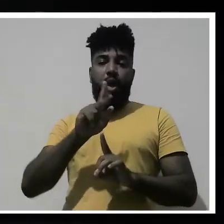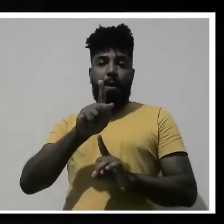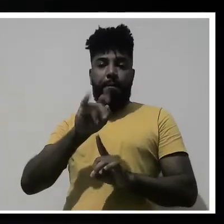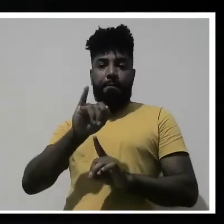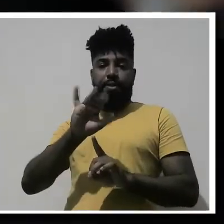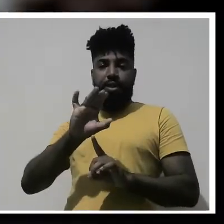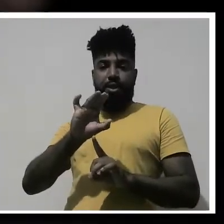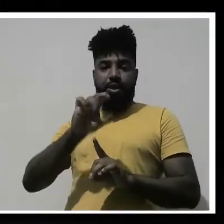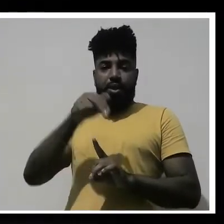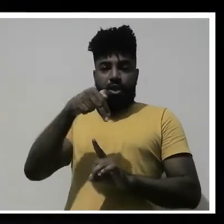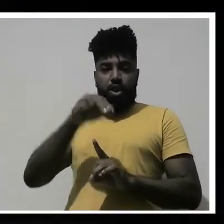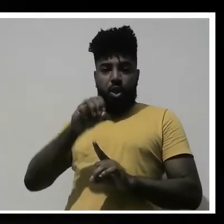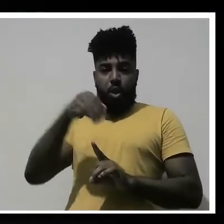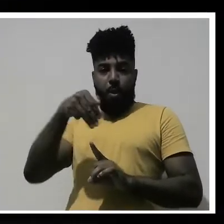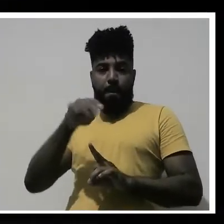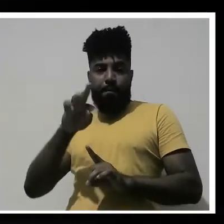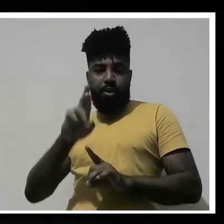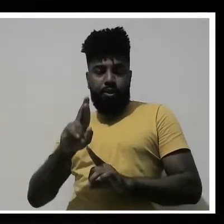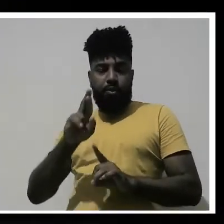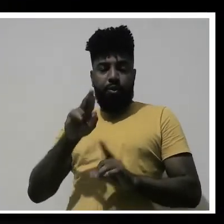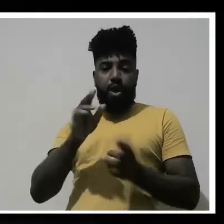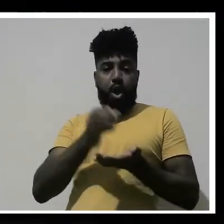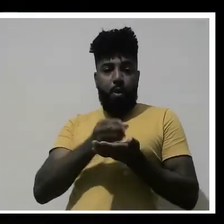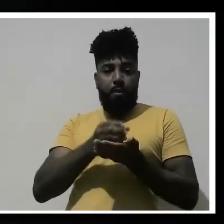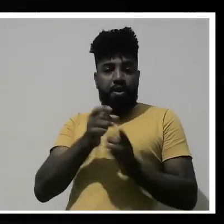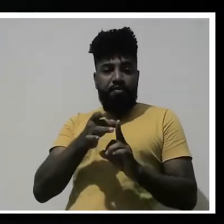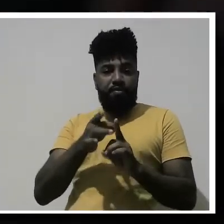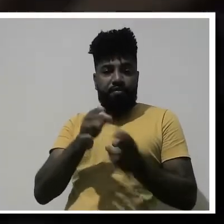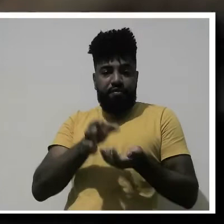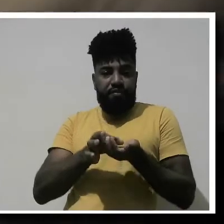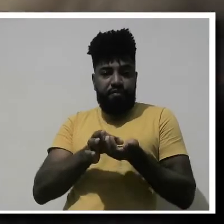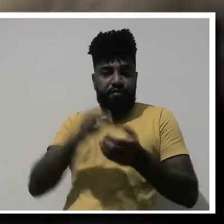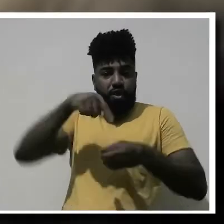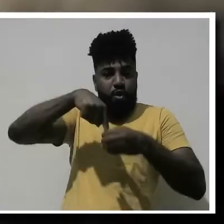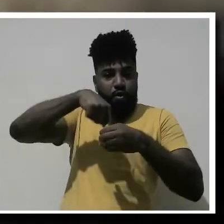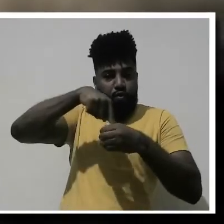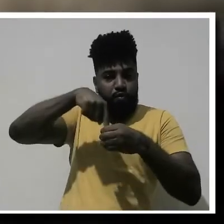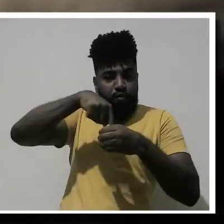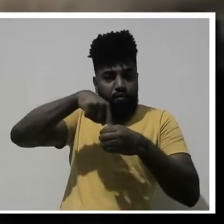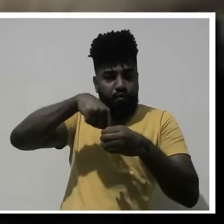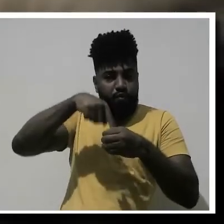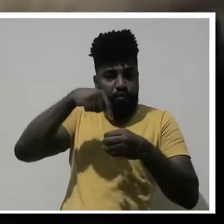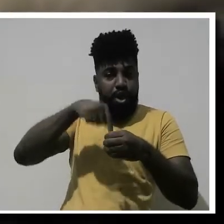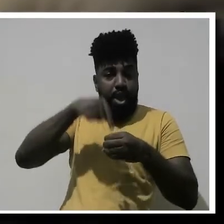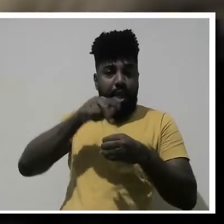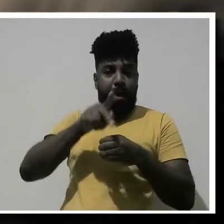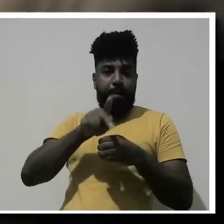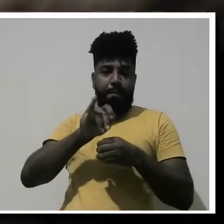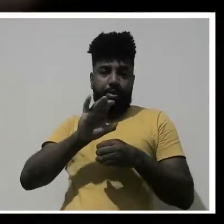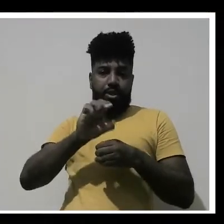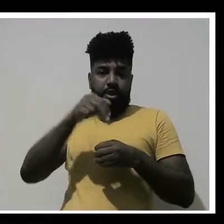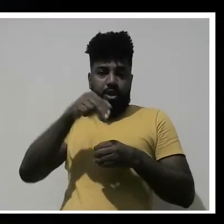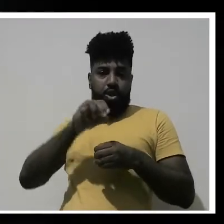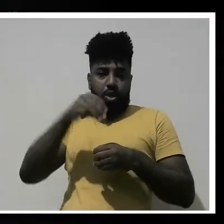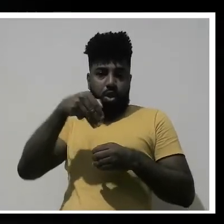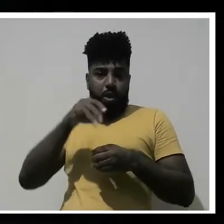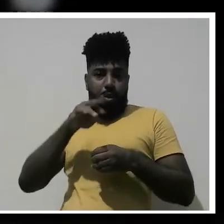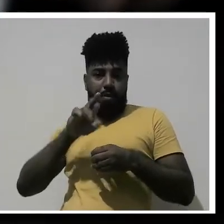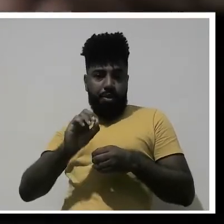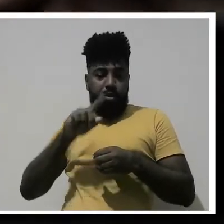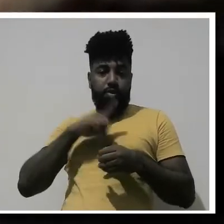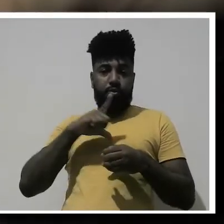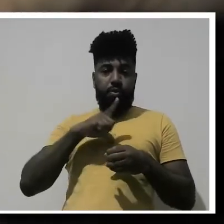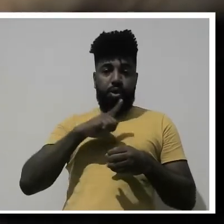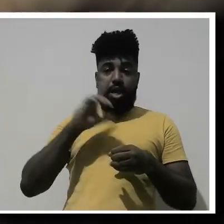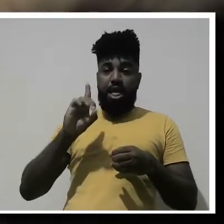Nós vamos te apresentar uma vidraria chamada piquenômetro. Ela é basicamente um copinho de vidro com uma tampa furada. Esse